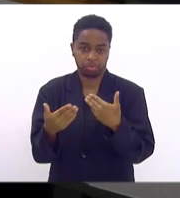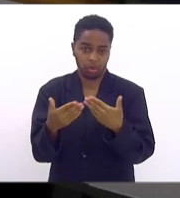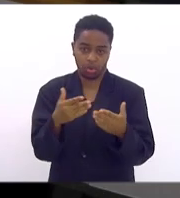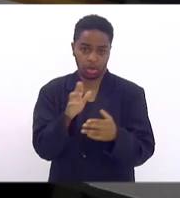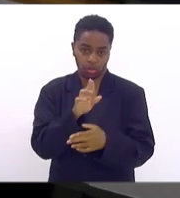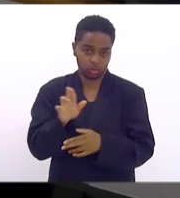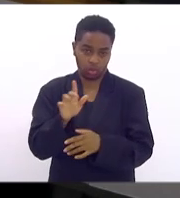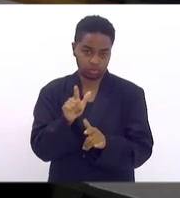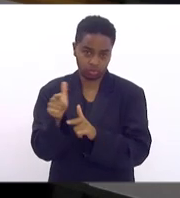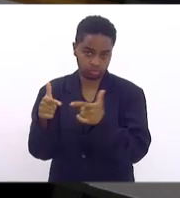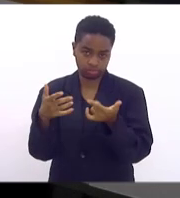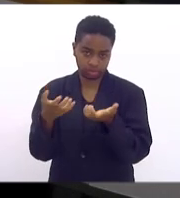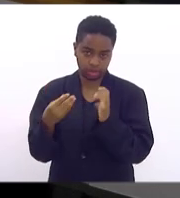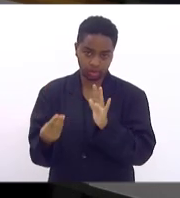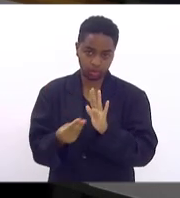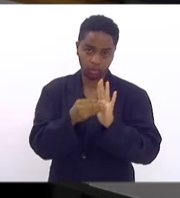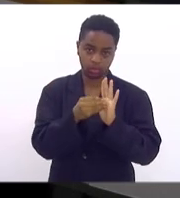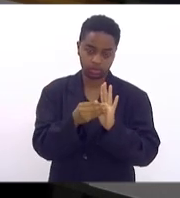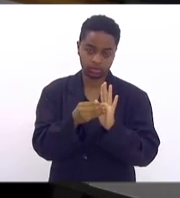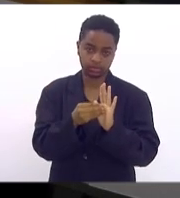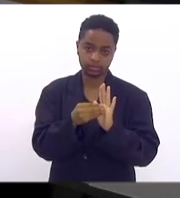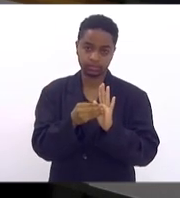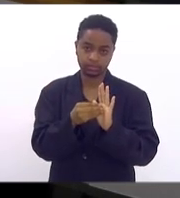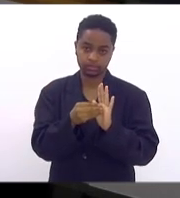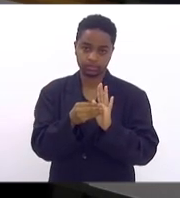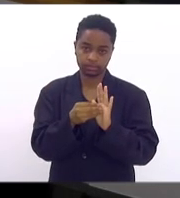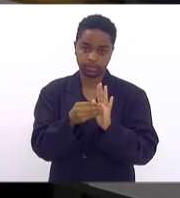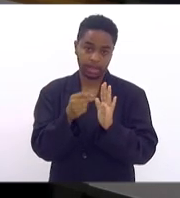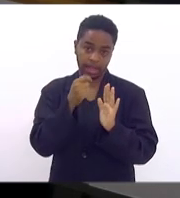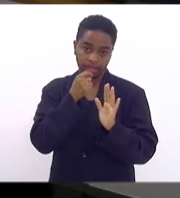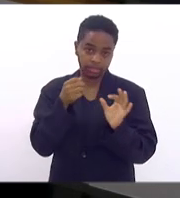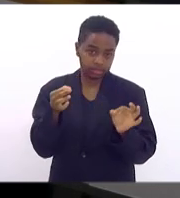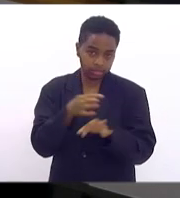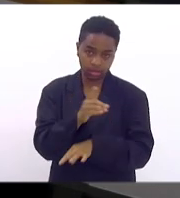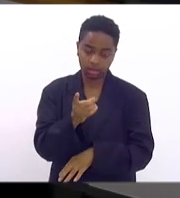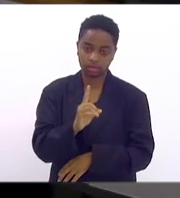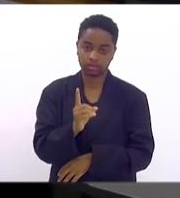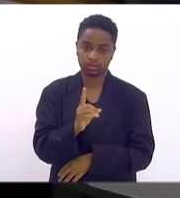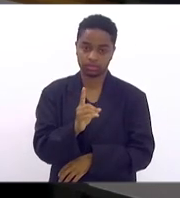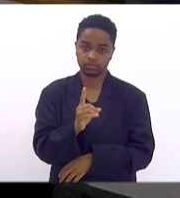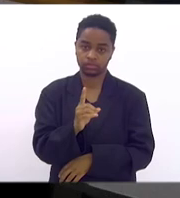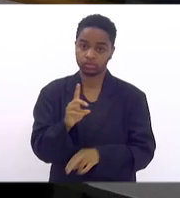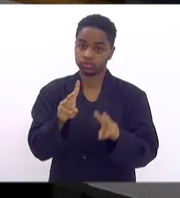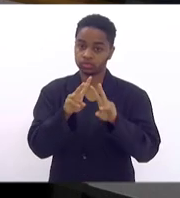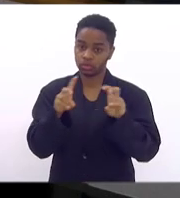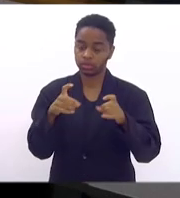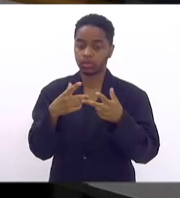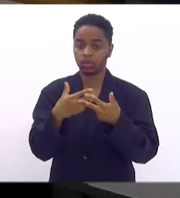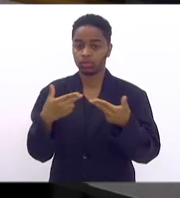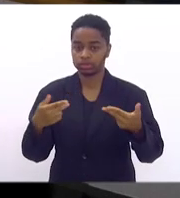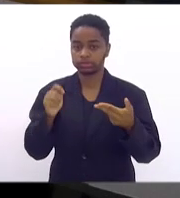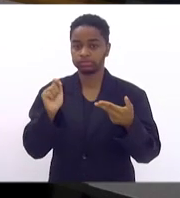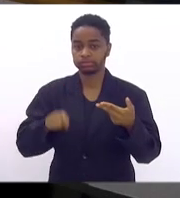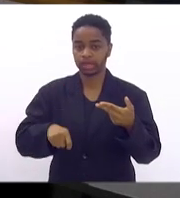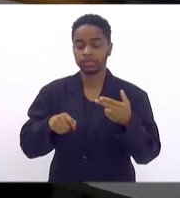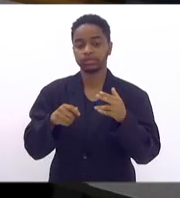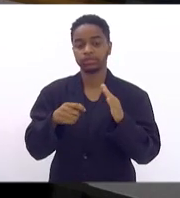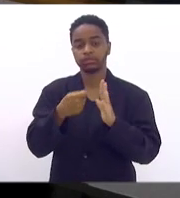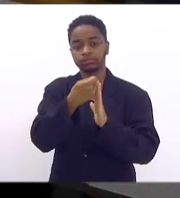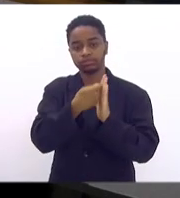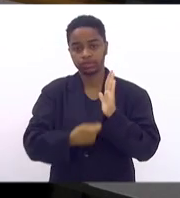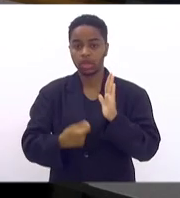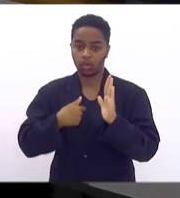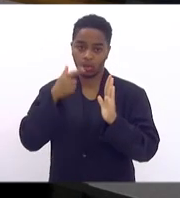queira usar, de uma forma ainda não acabada, daquilo que já poderíamos produzir, isso eu